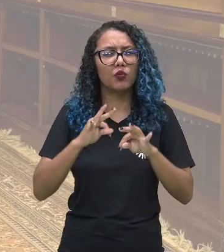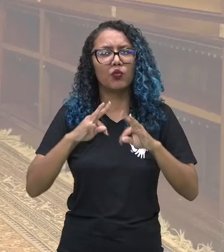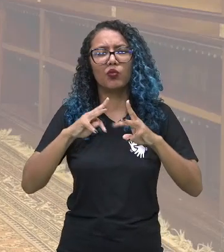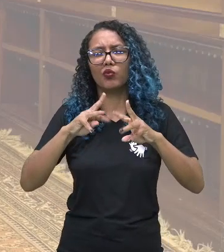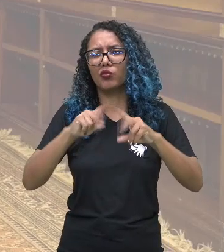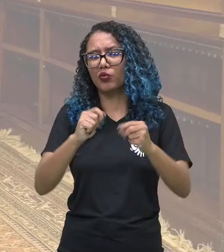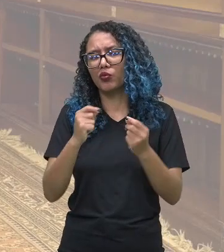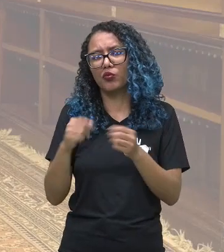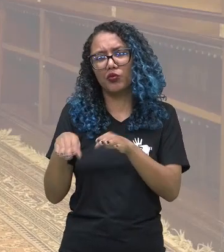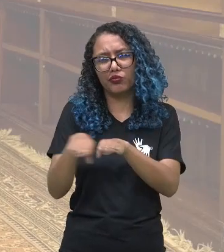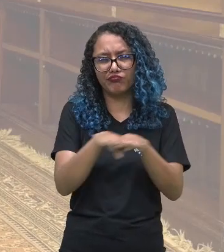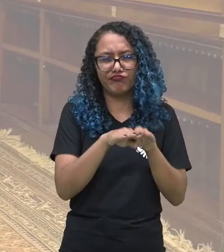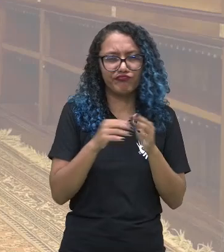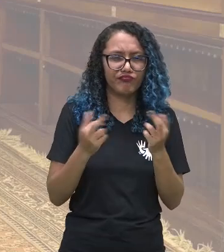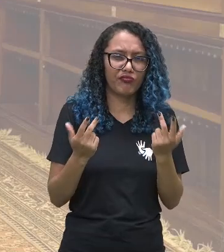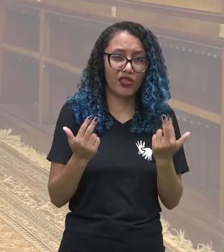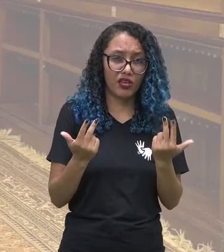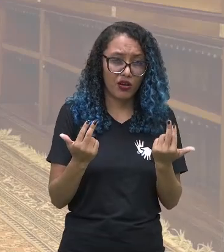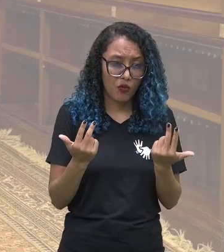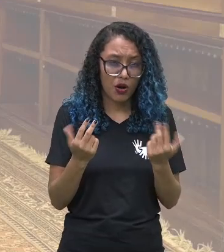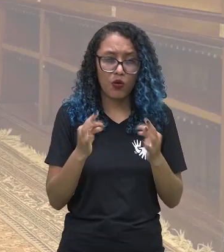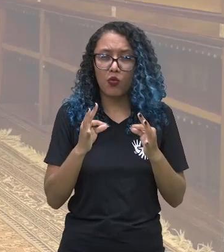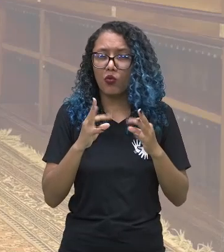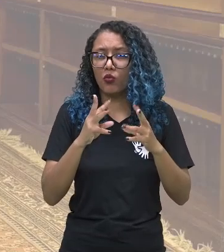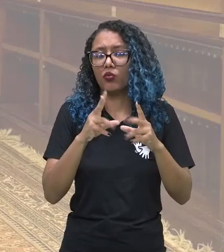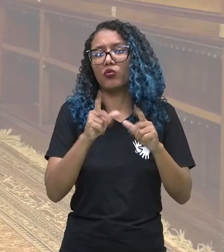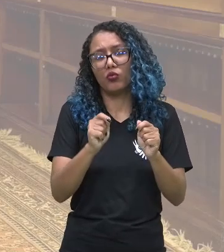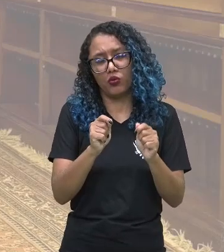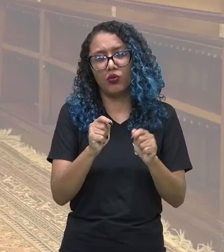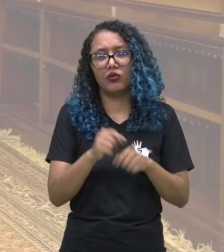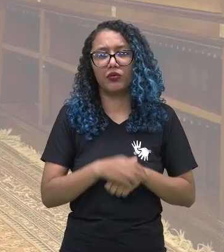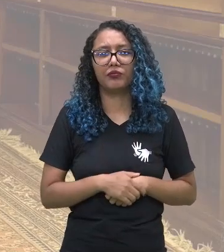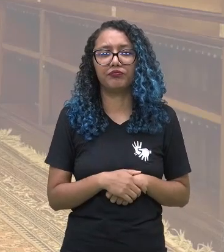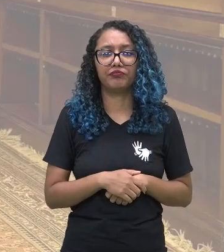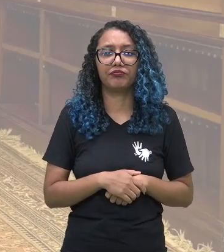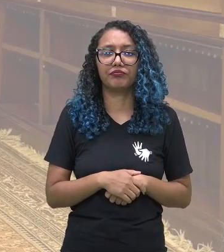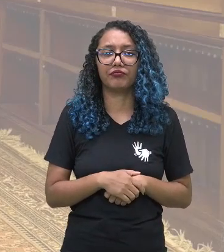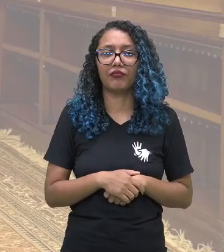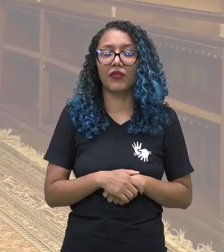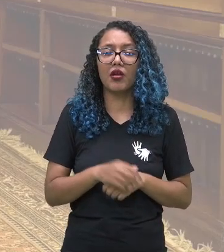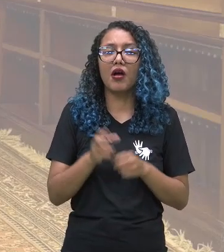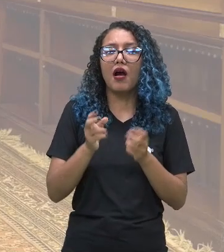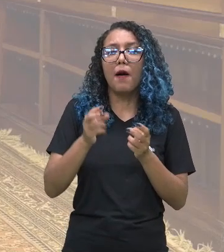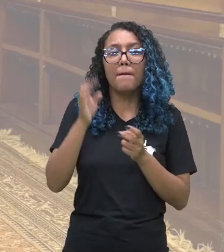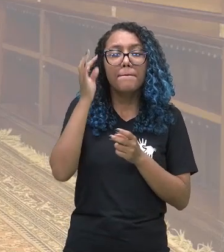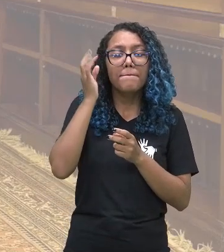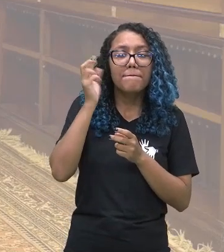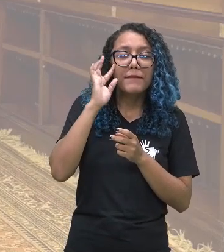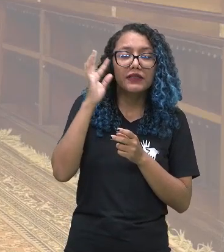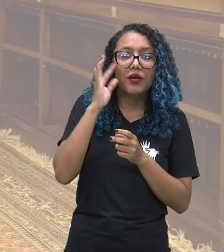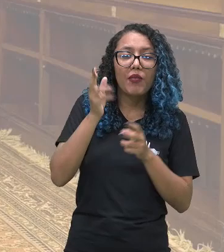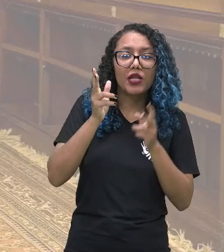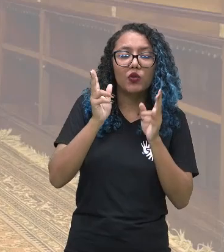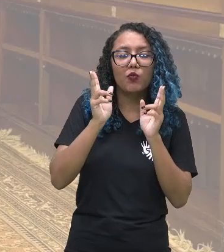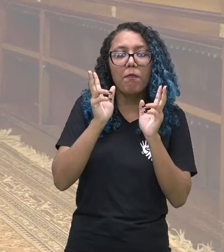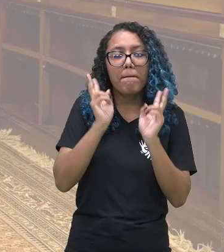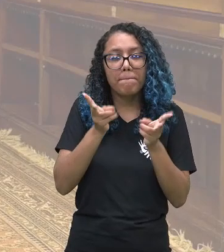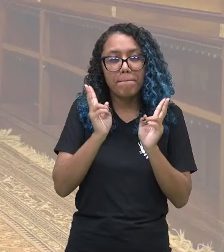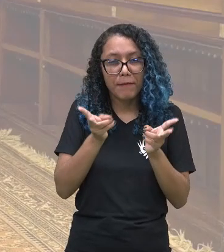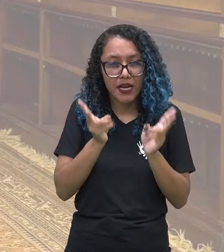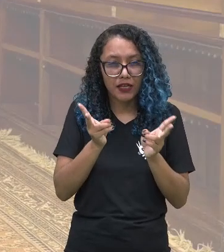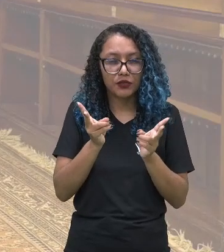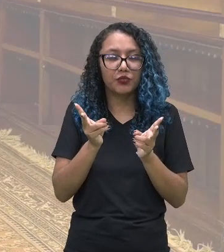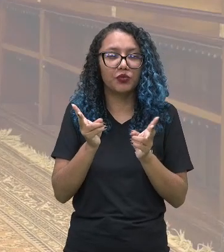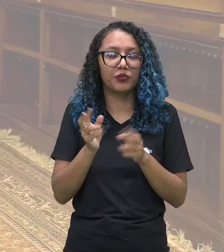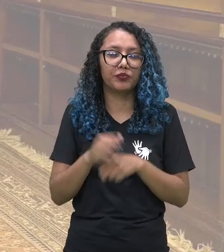forma como os colonizadores pensaram quando chegaram aqui no nosso país, lá no início do século